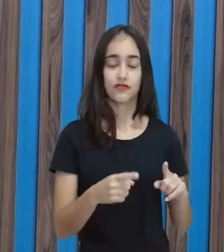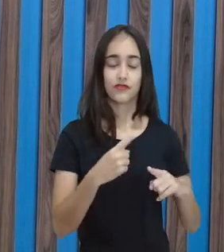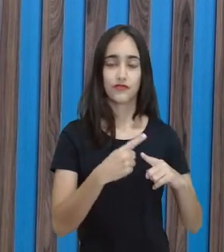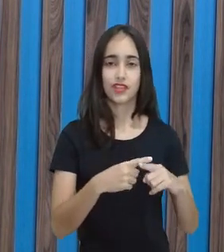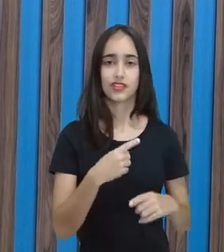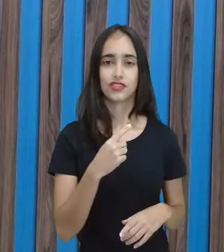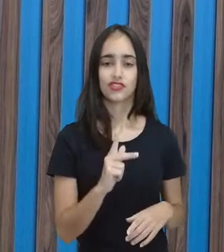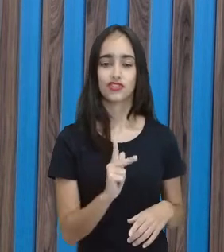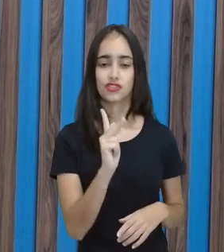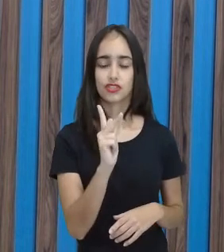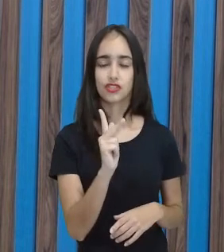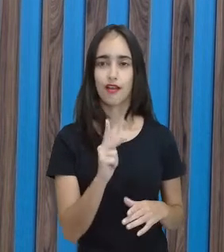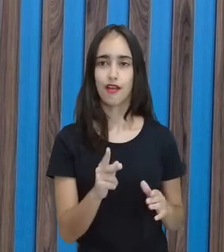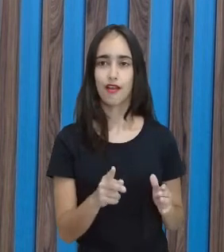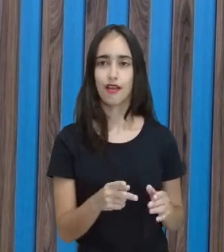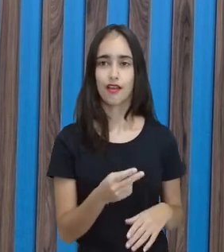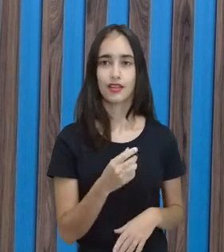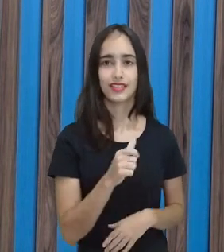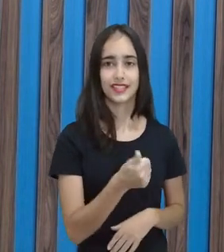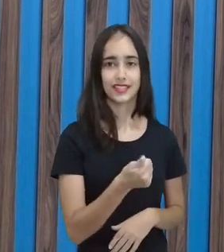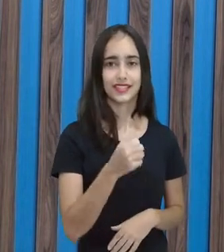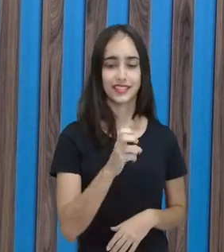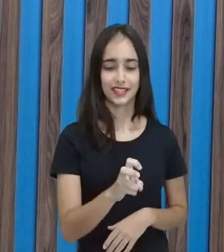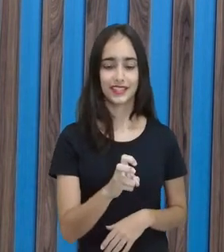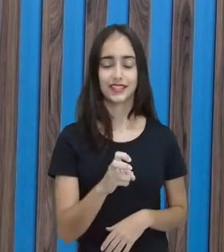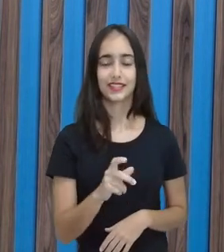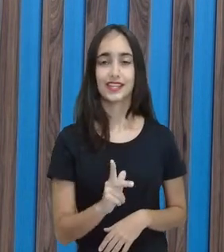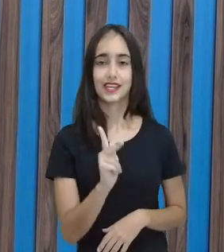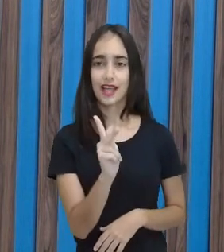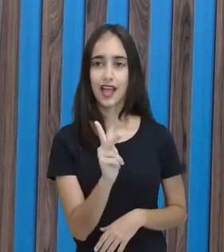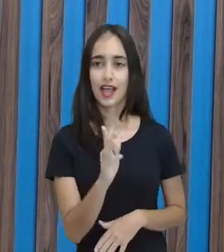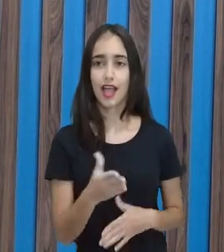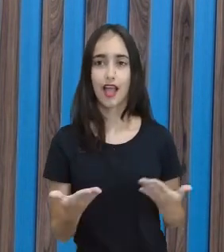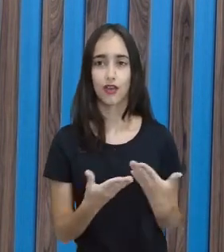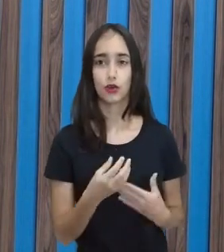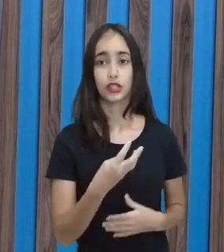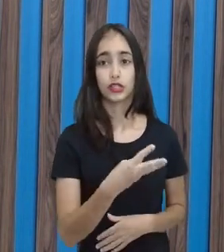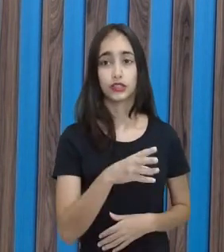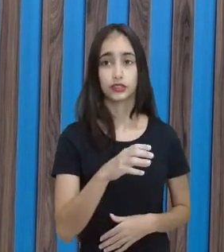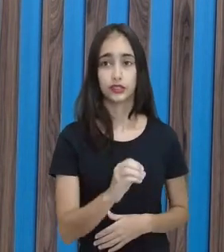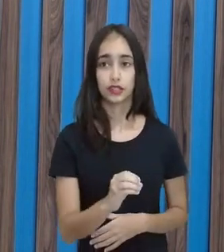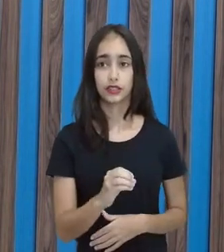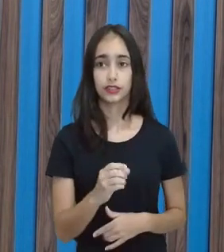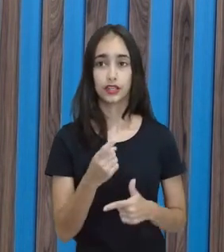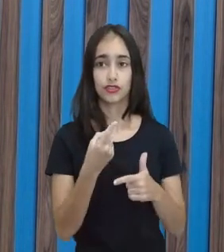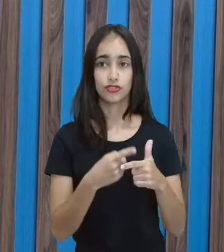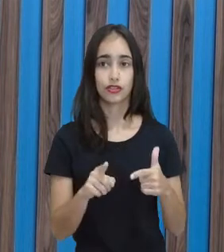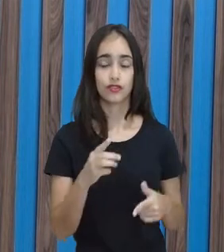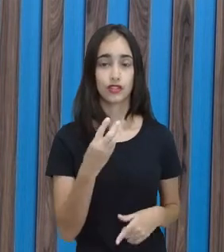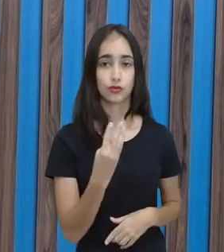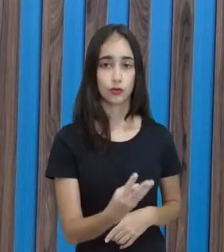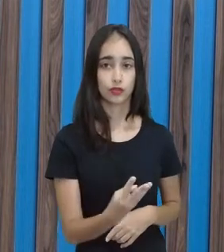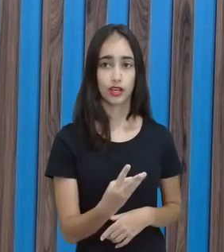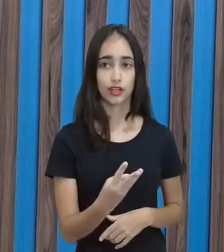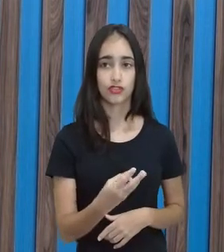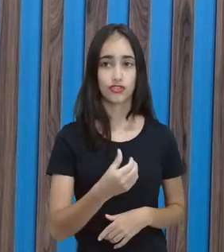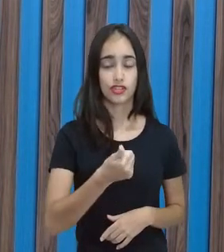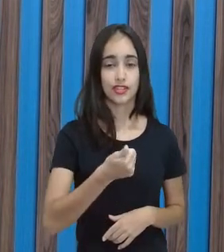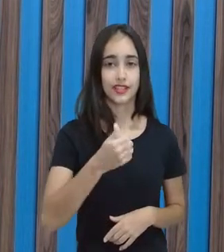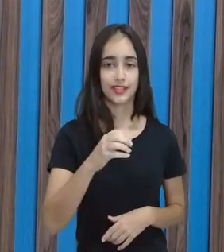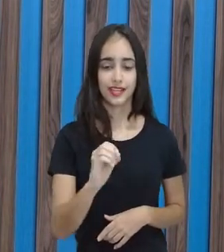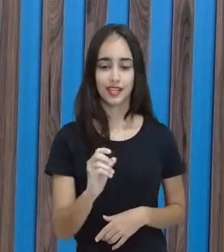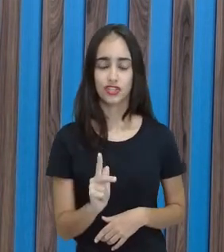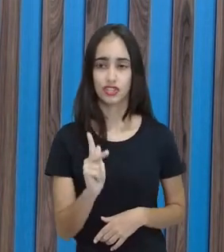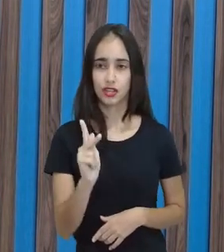15k. 30 dividido por 3, 10, vezes k, 10k.